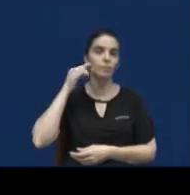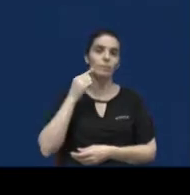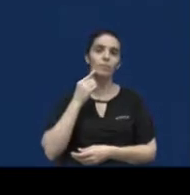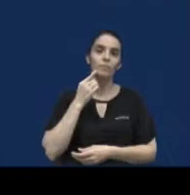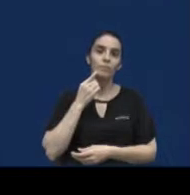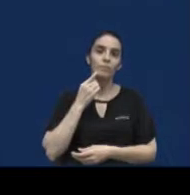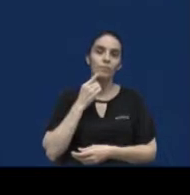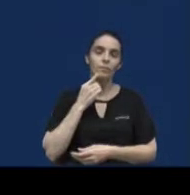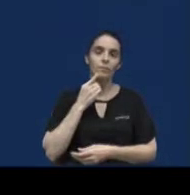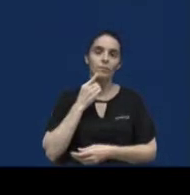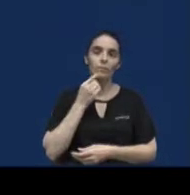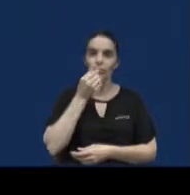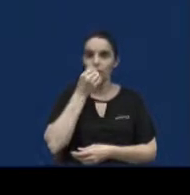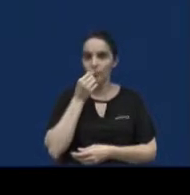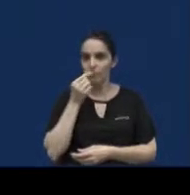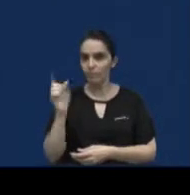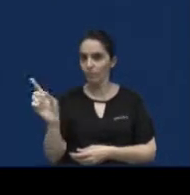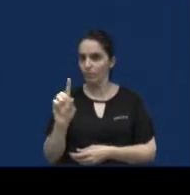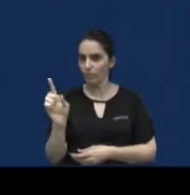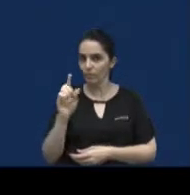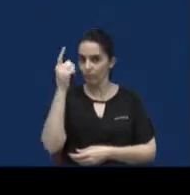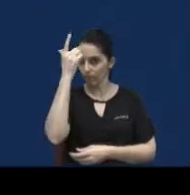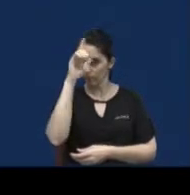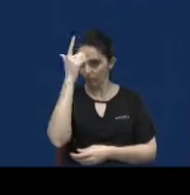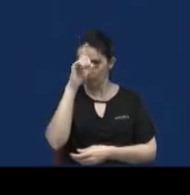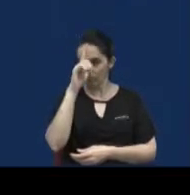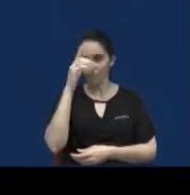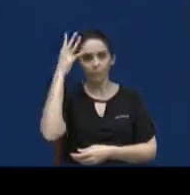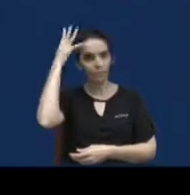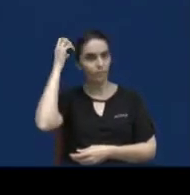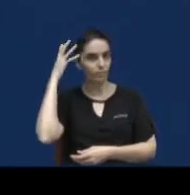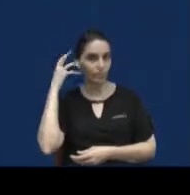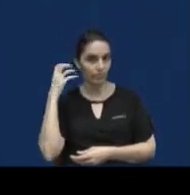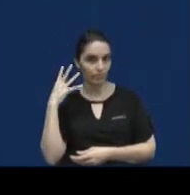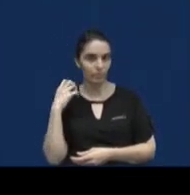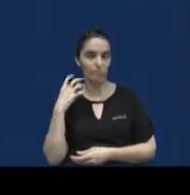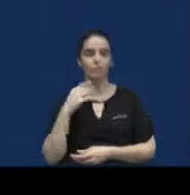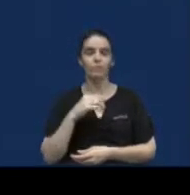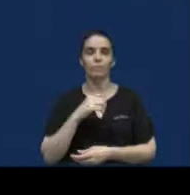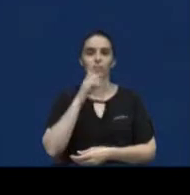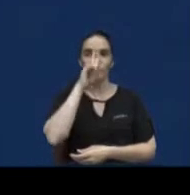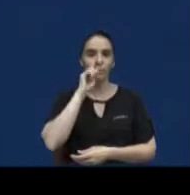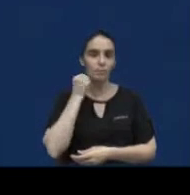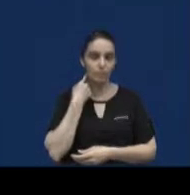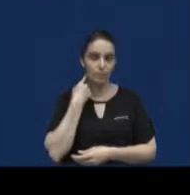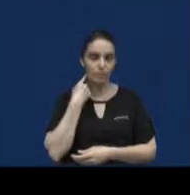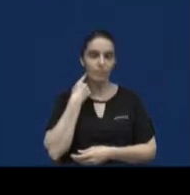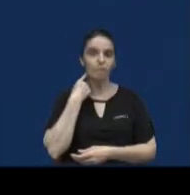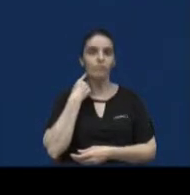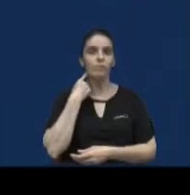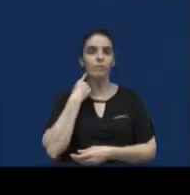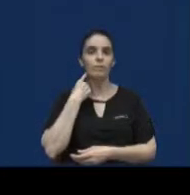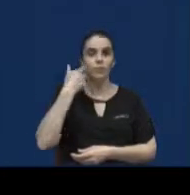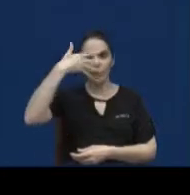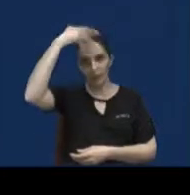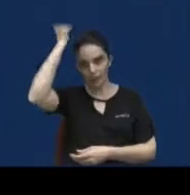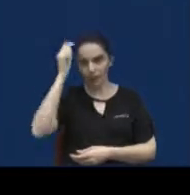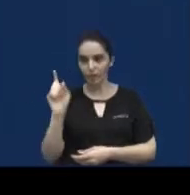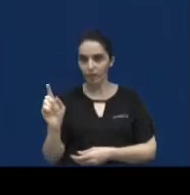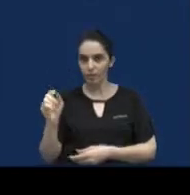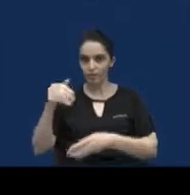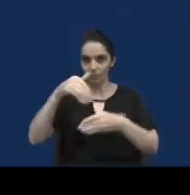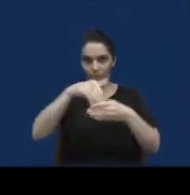Silva, Estevão Nogueira, Lemão, Lubogo, Newton Santos, Toninho Franco.